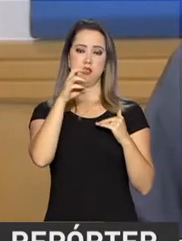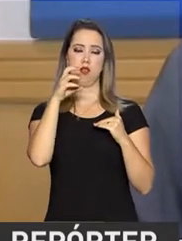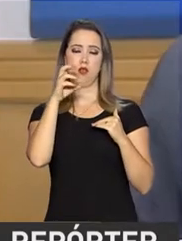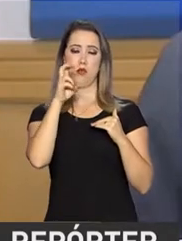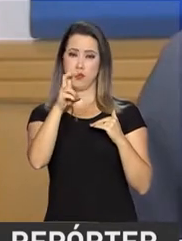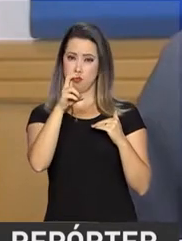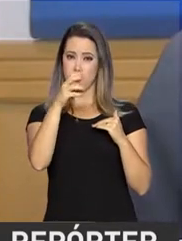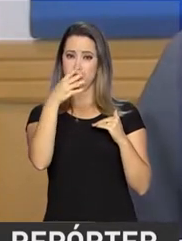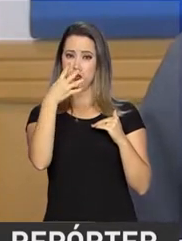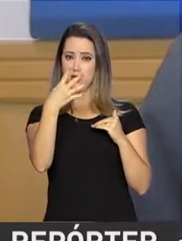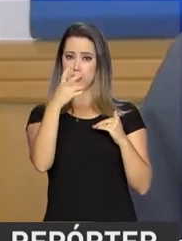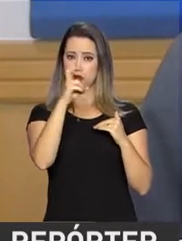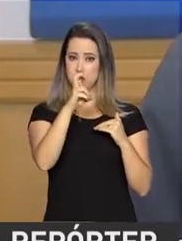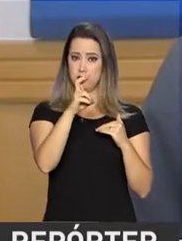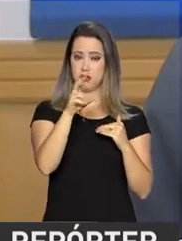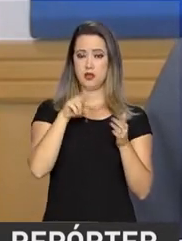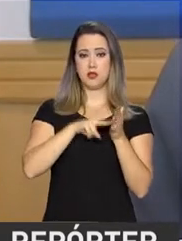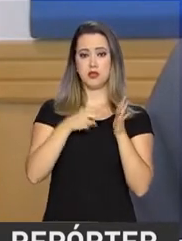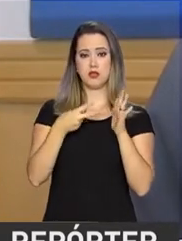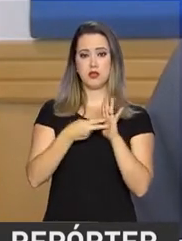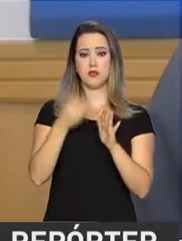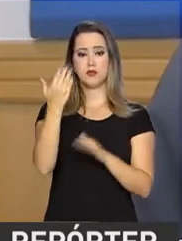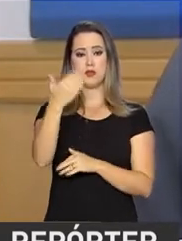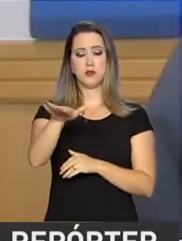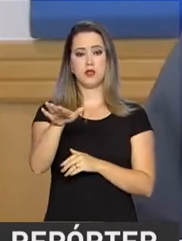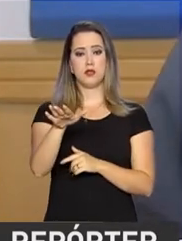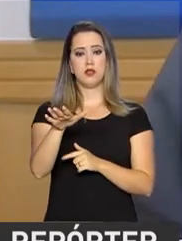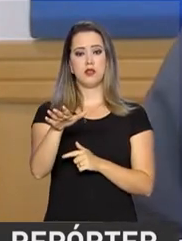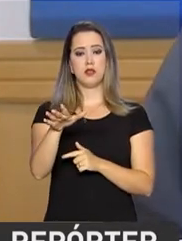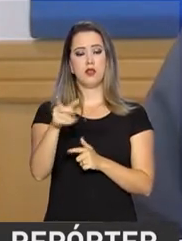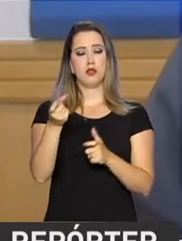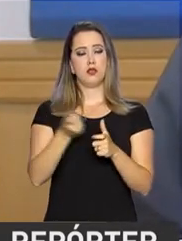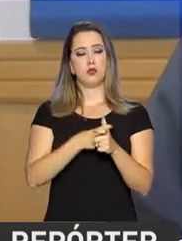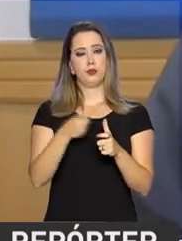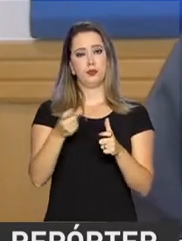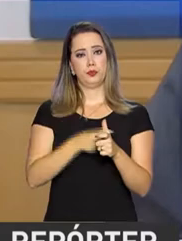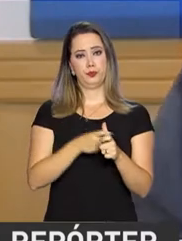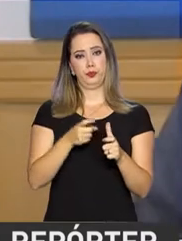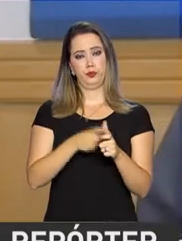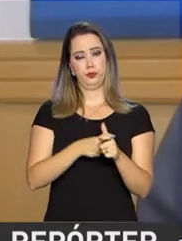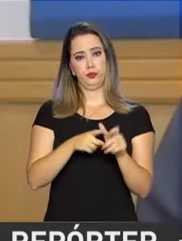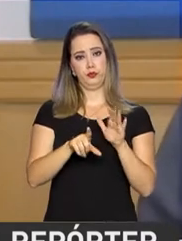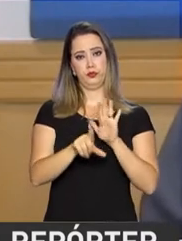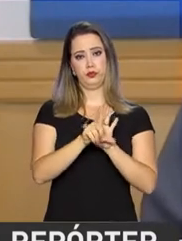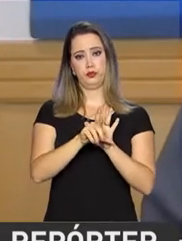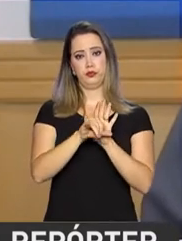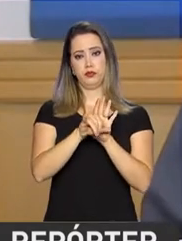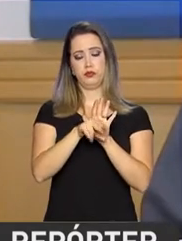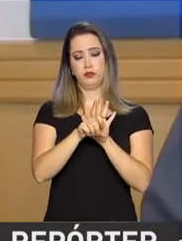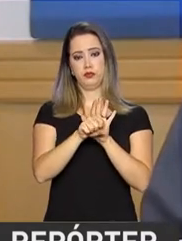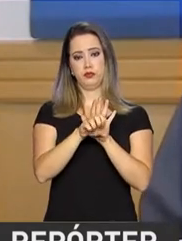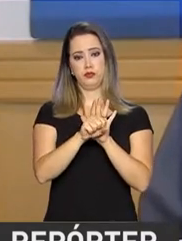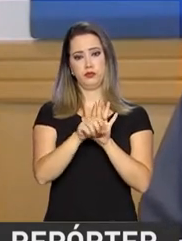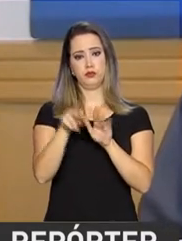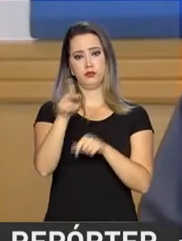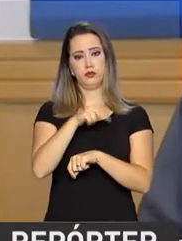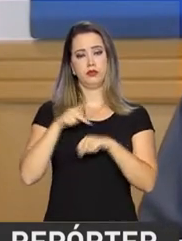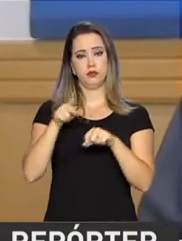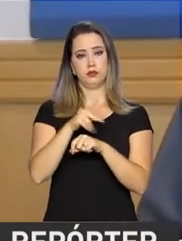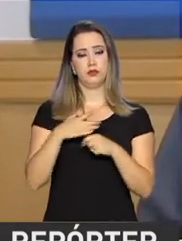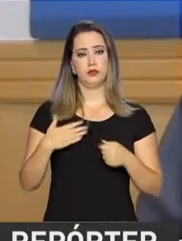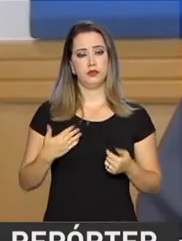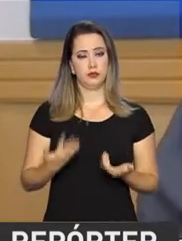metade do déficit previdenciário ou quase metade do déficit previdenciário do país